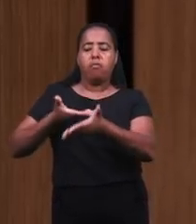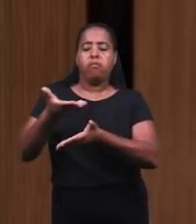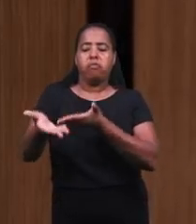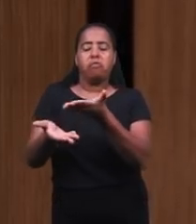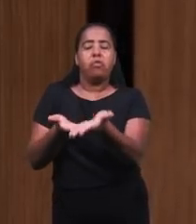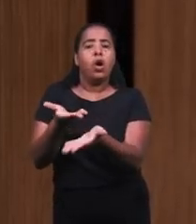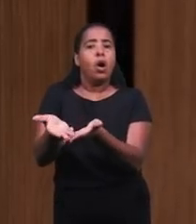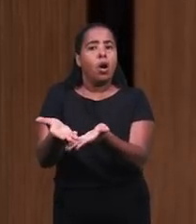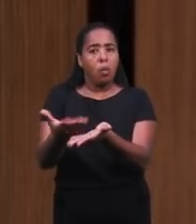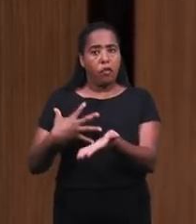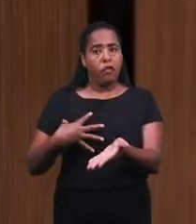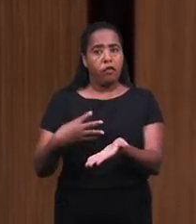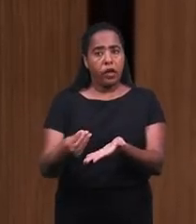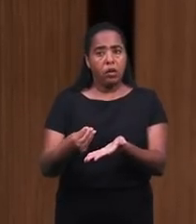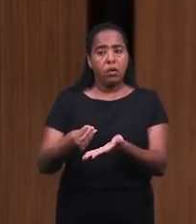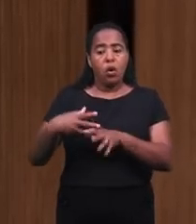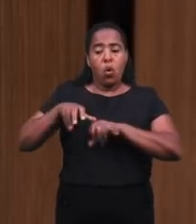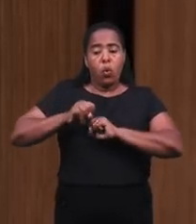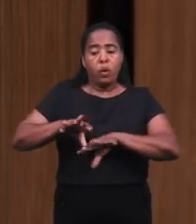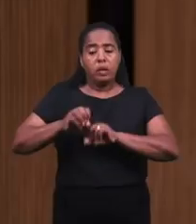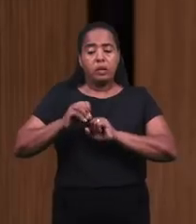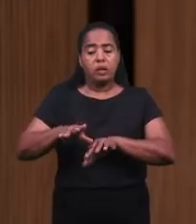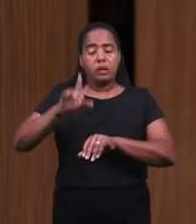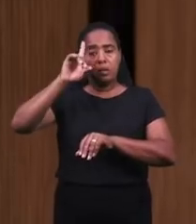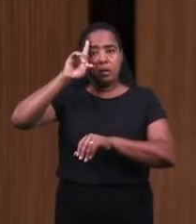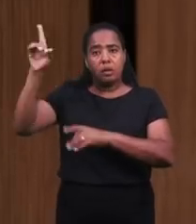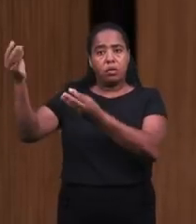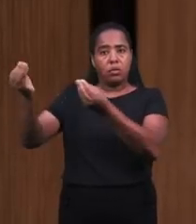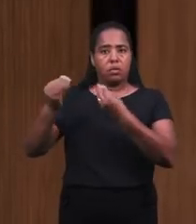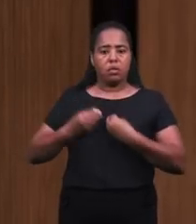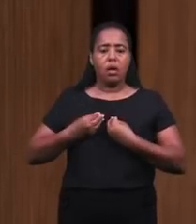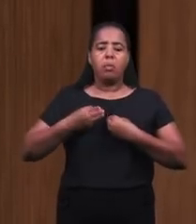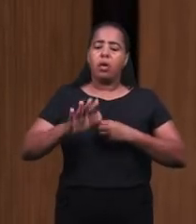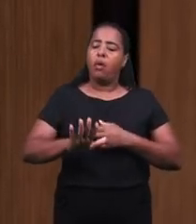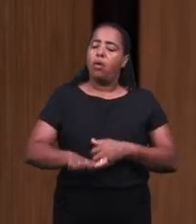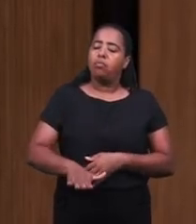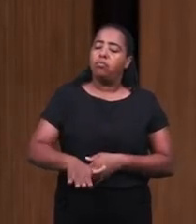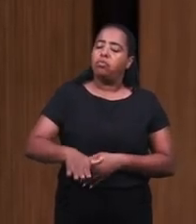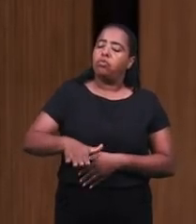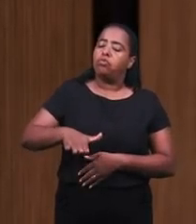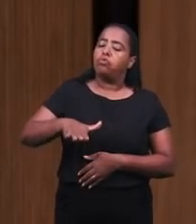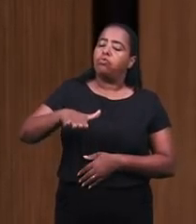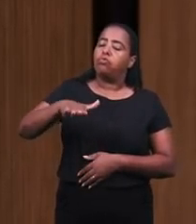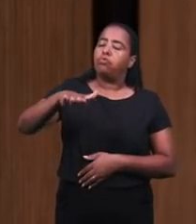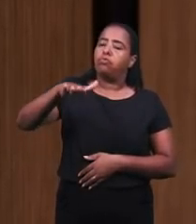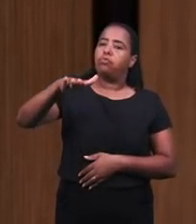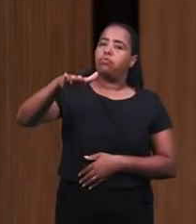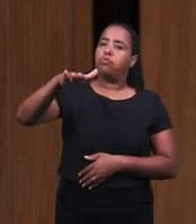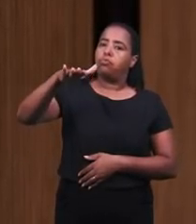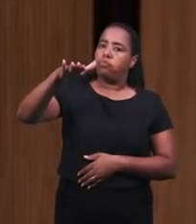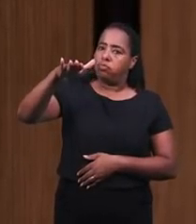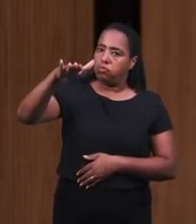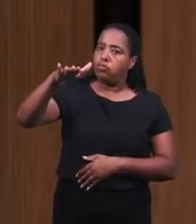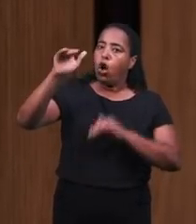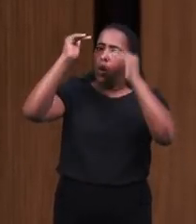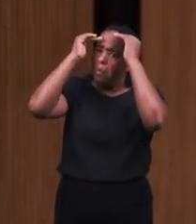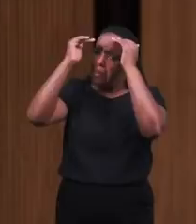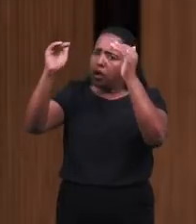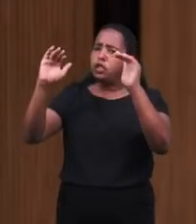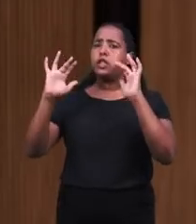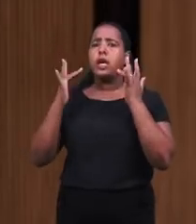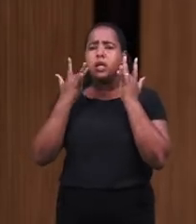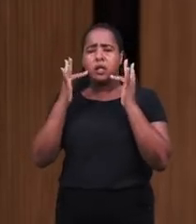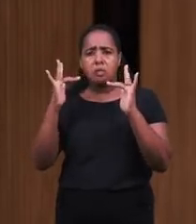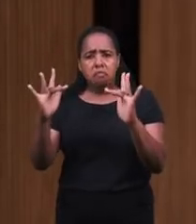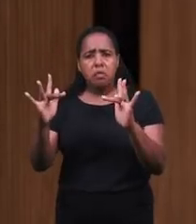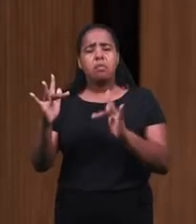É o ensino que Deus deixou para que passemos para eles, porque assim eles vão crescer na obediência, no temor, eles